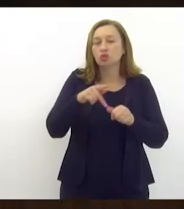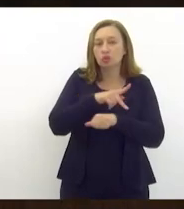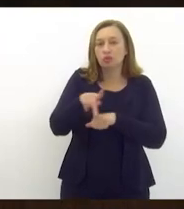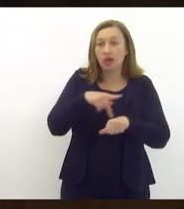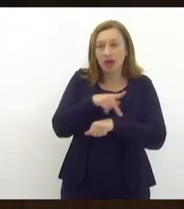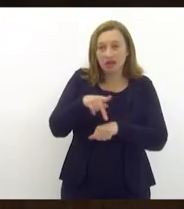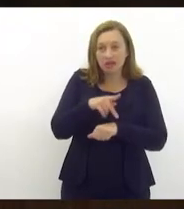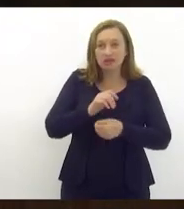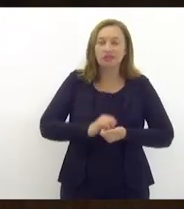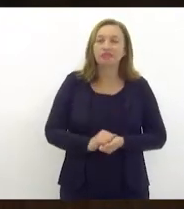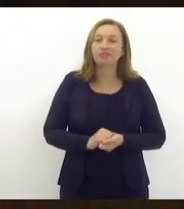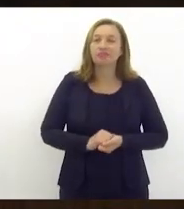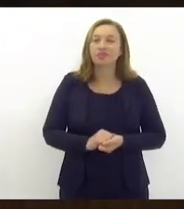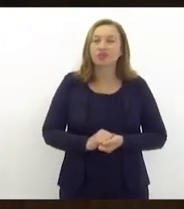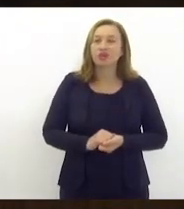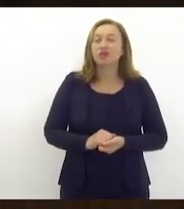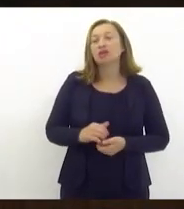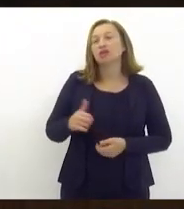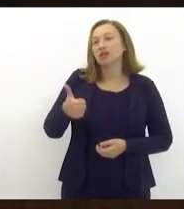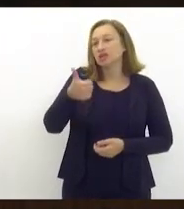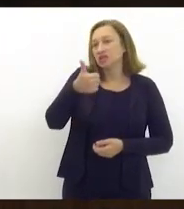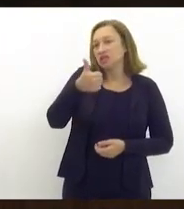Entre aqueles que têm